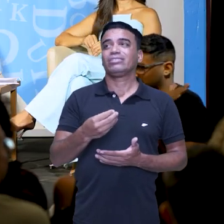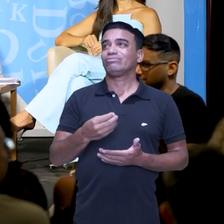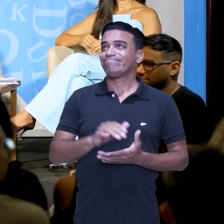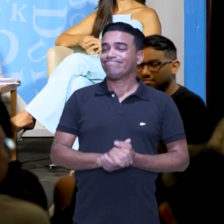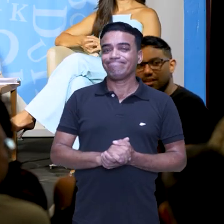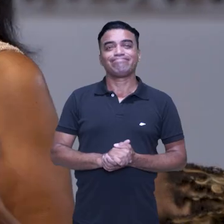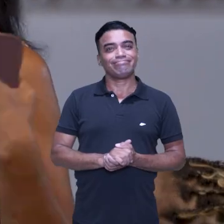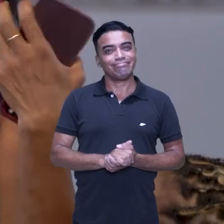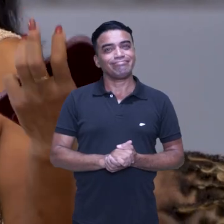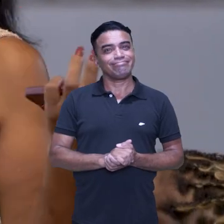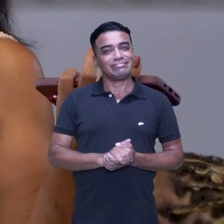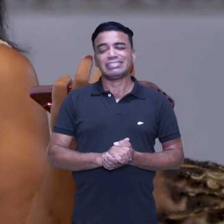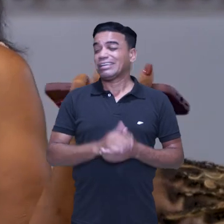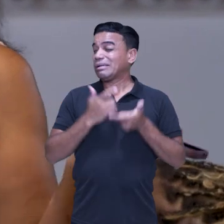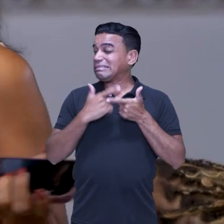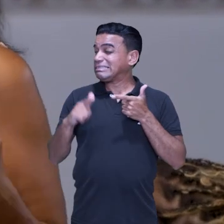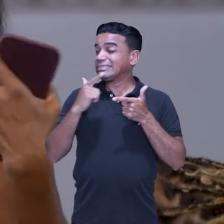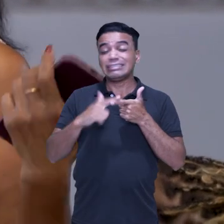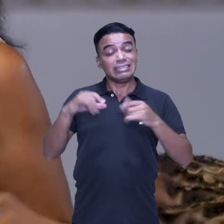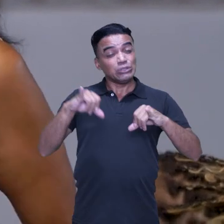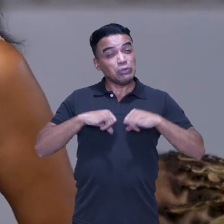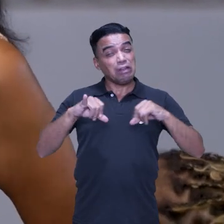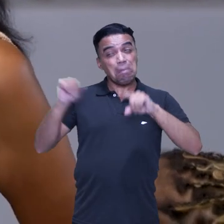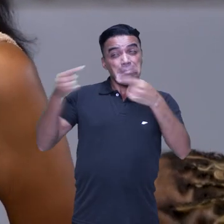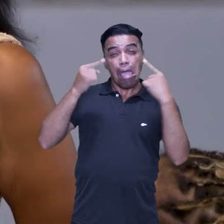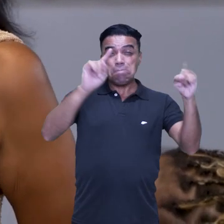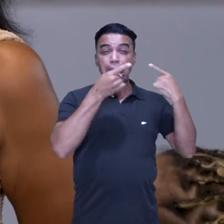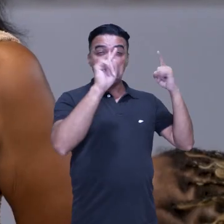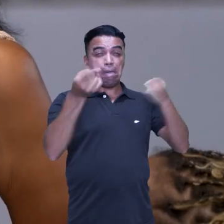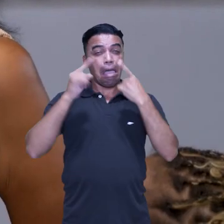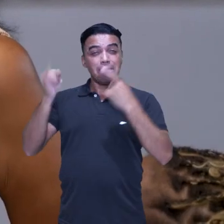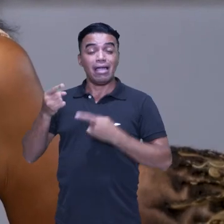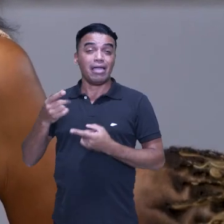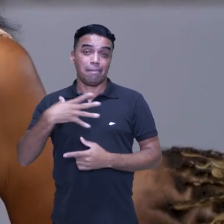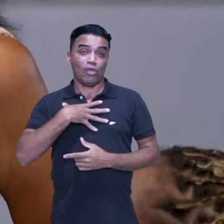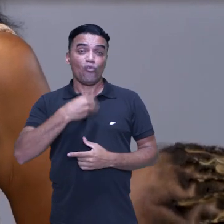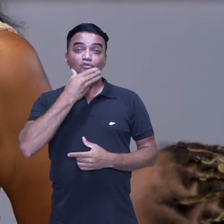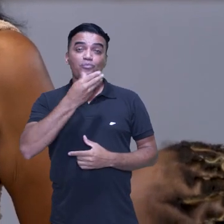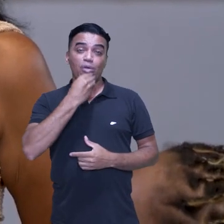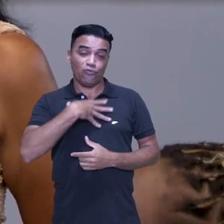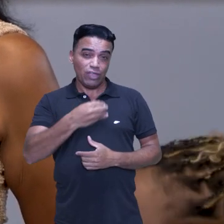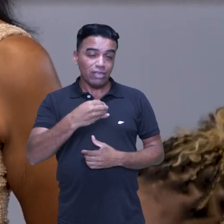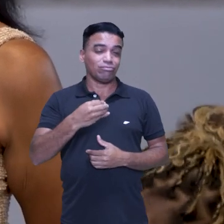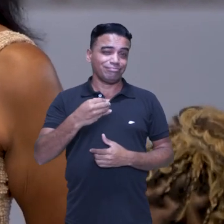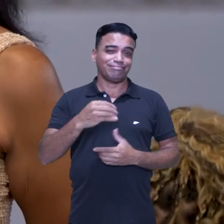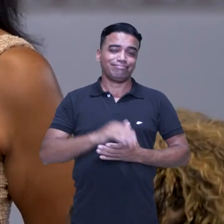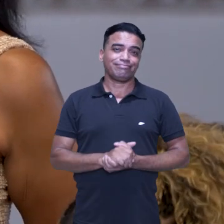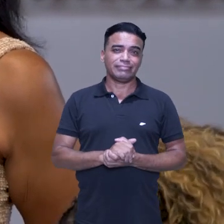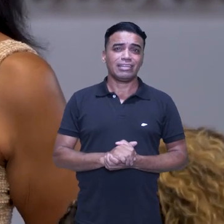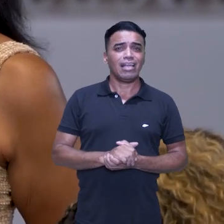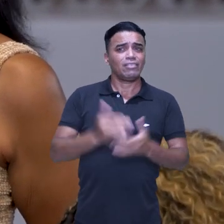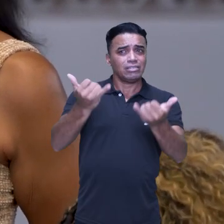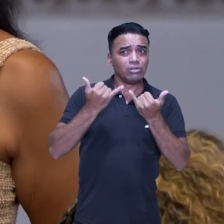a homossexualidade, passa muita crítica, muita coisa. E eu passei isso com meu filho, mais velho. E quando vocês